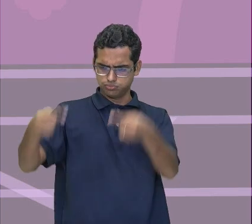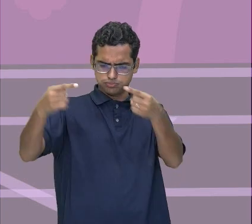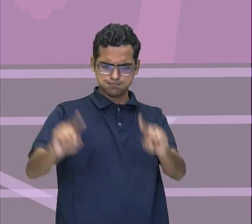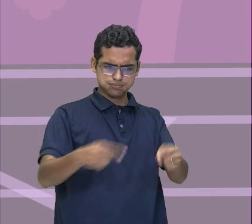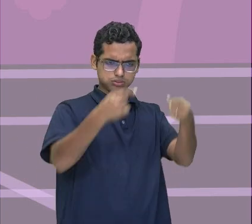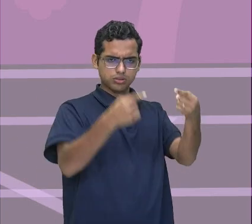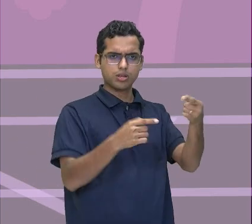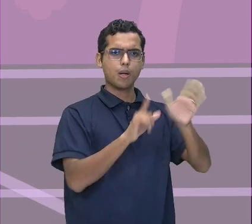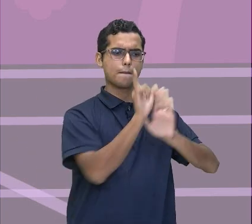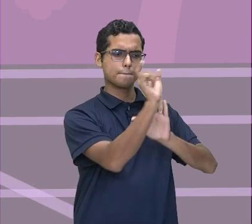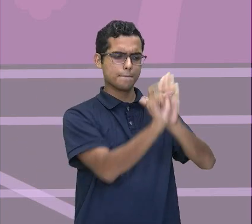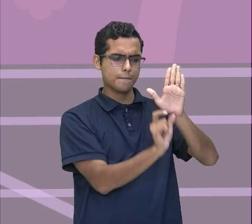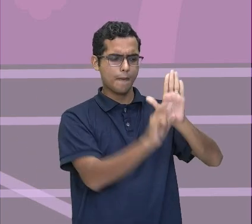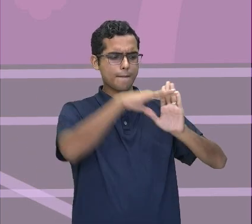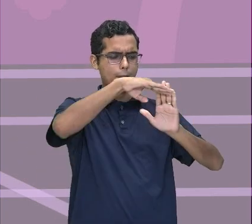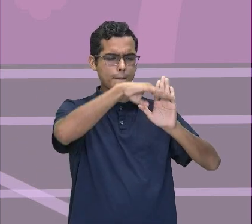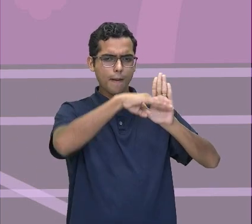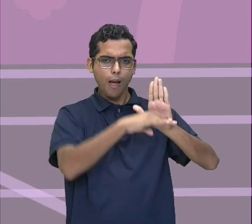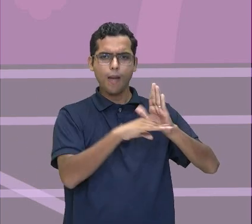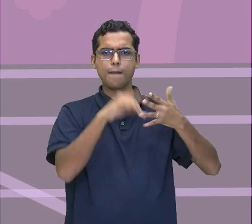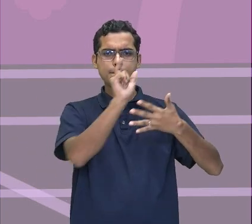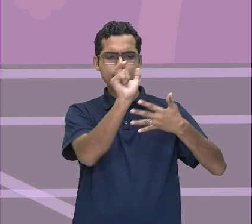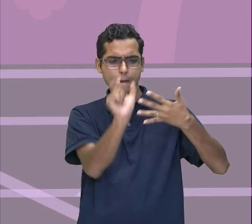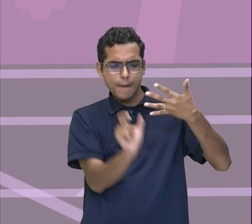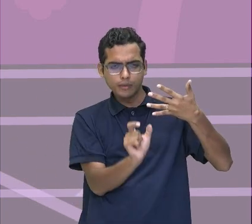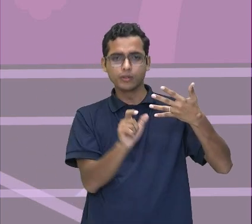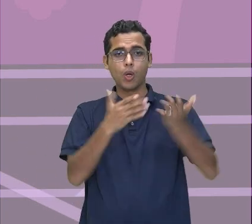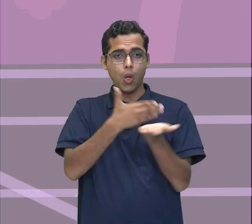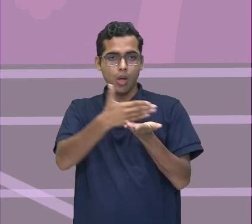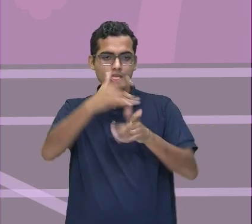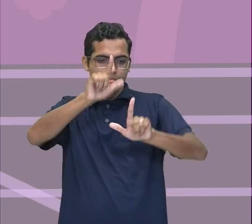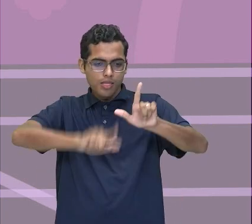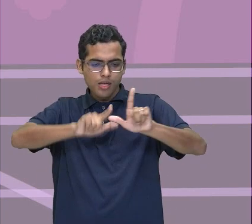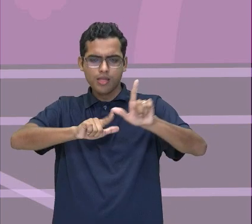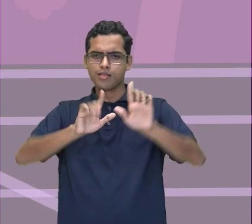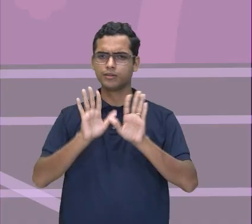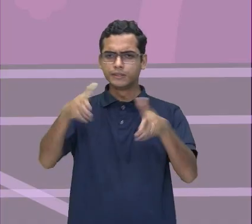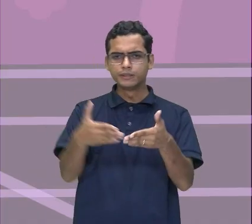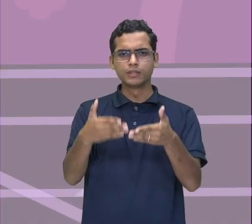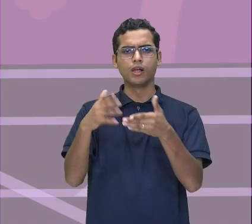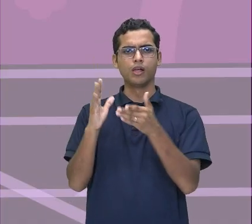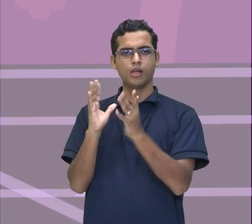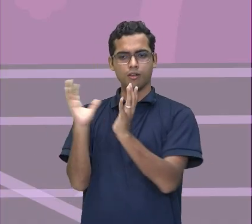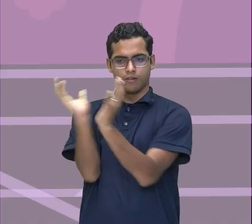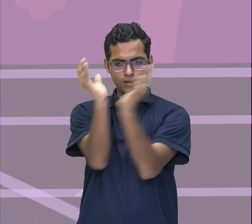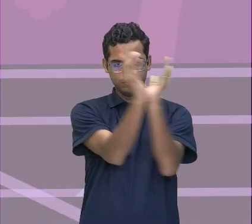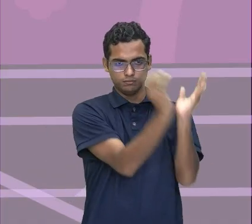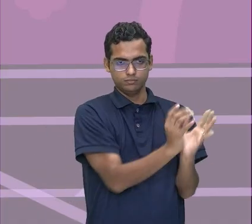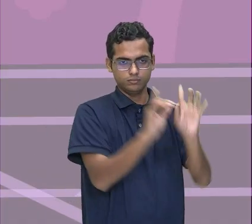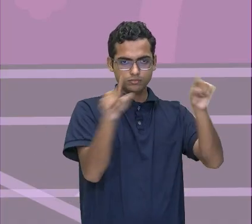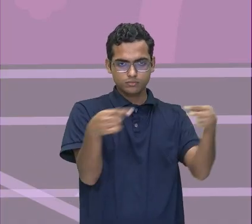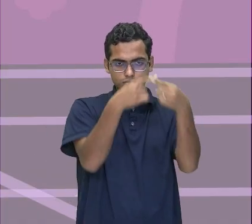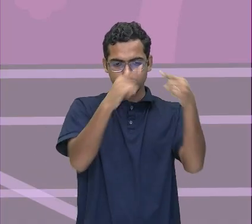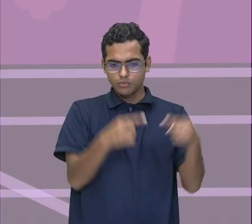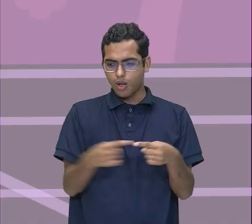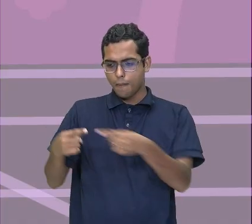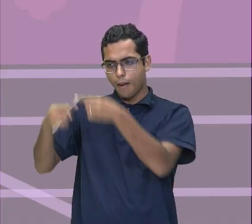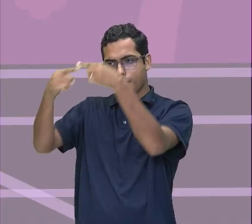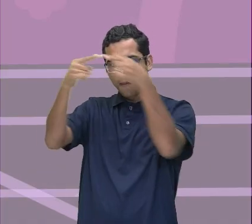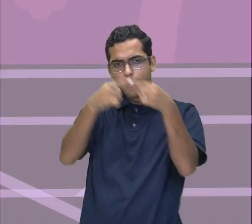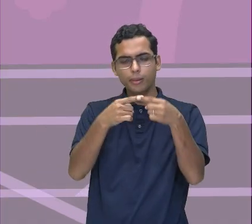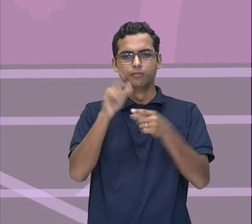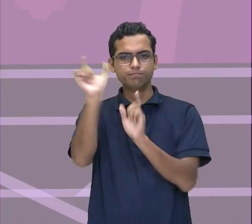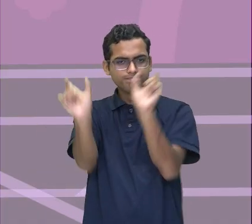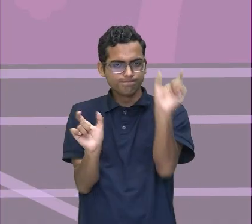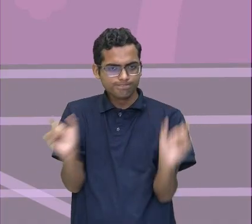listar palavras que começam com uma letra específica dentro de várias categorias. E seus